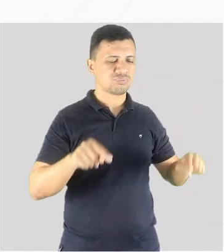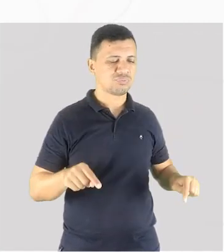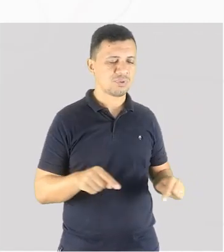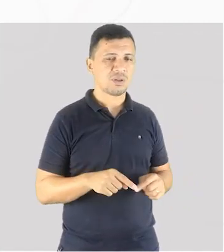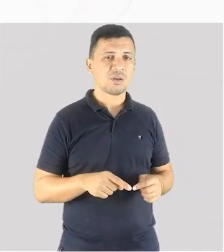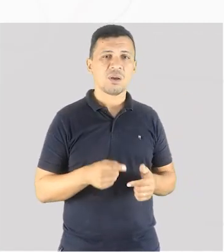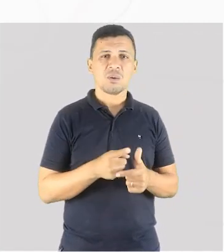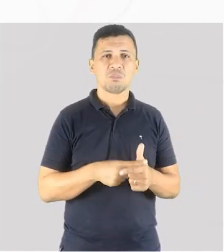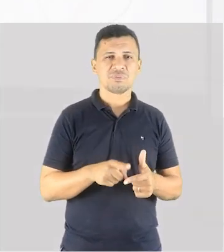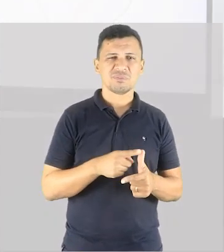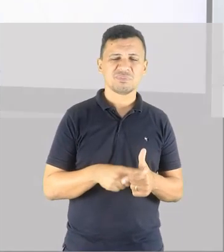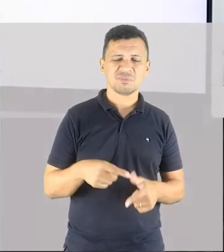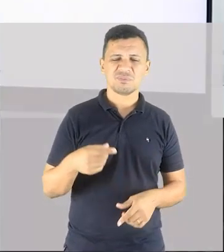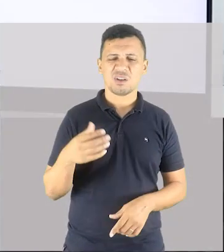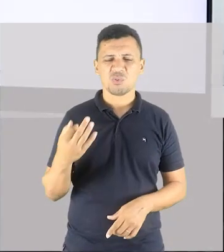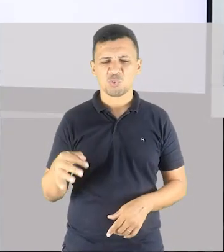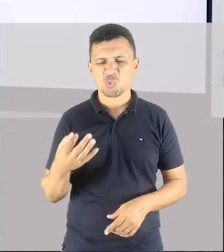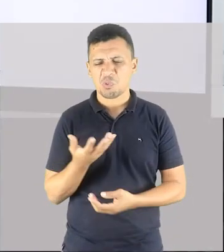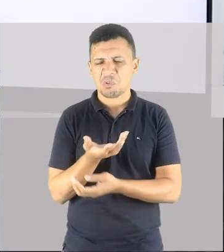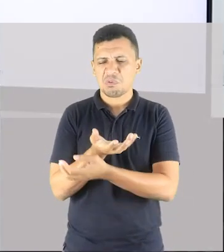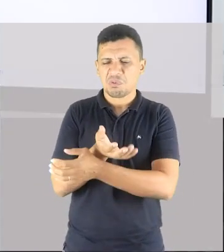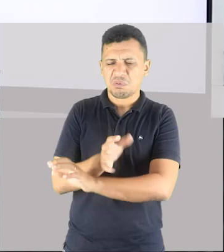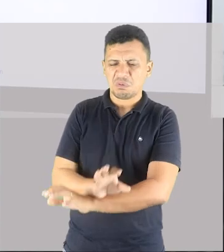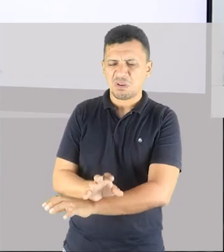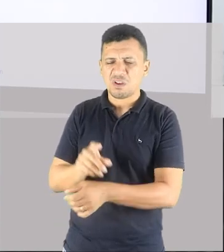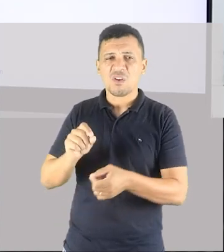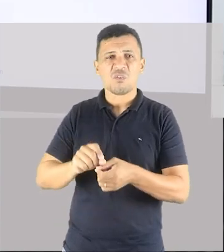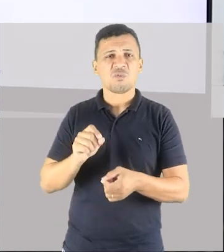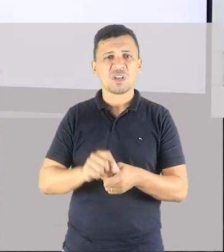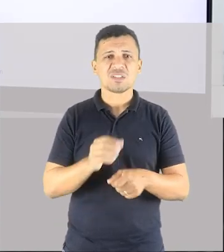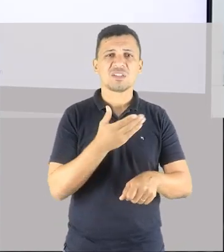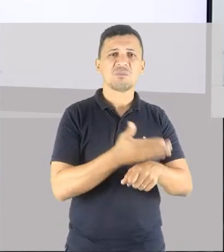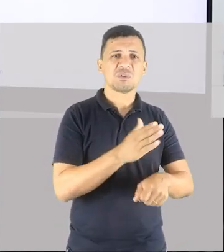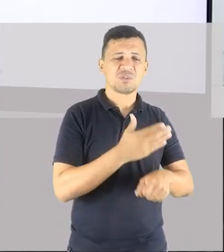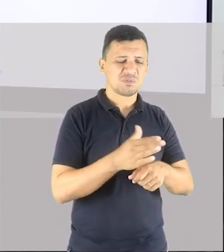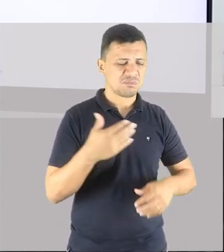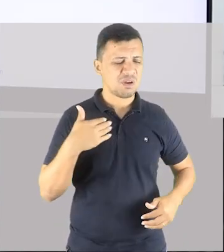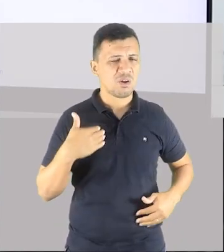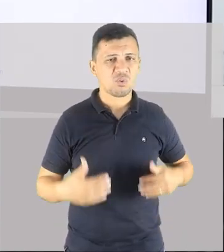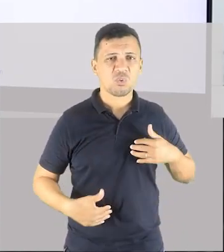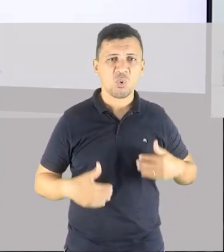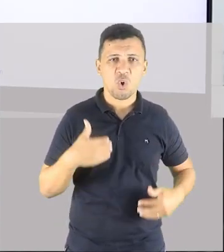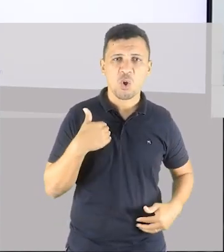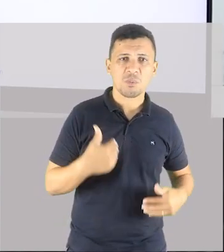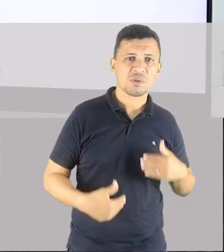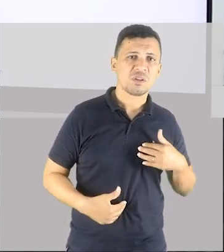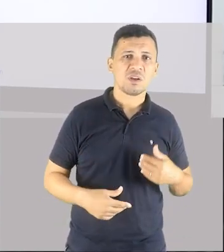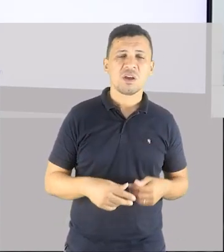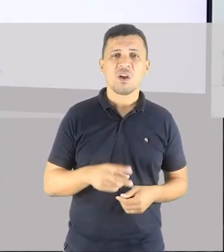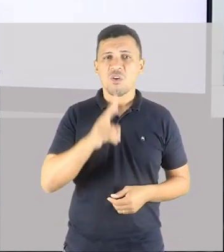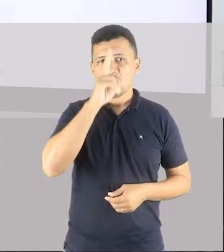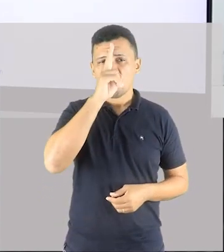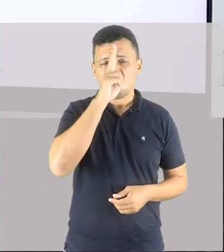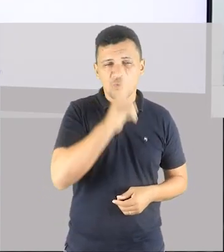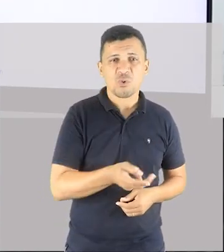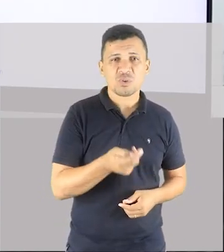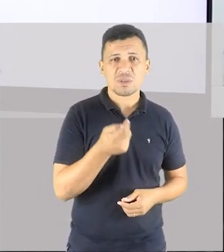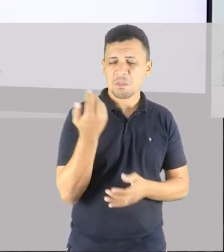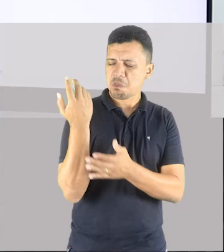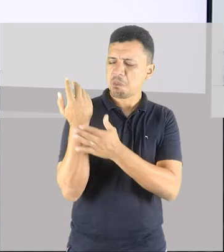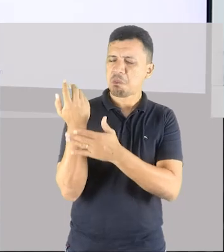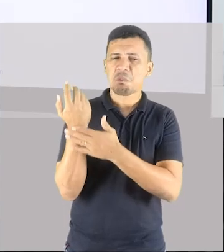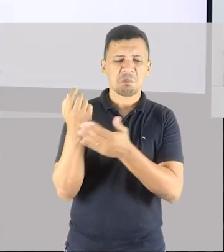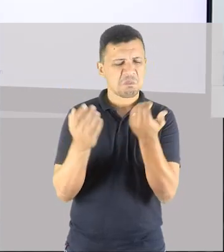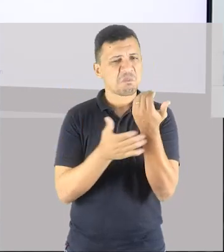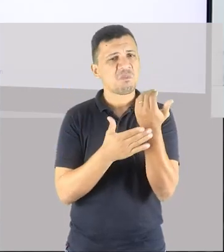de articulação e precisam fazer uma atividade física de baixo impacto nas articulações, vai fazer